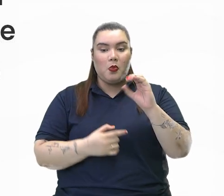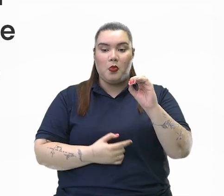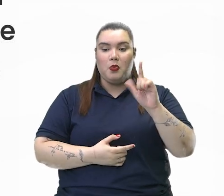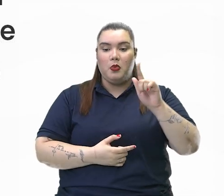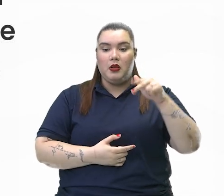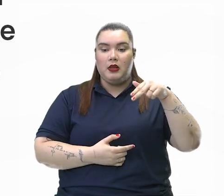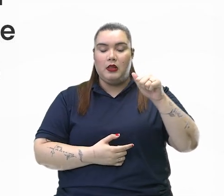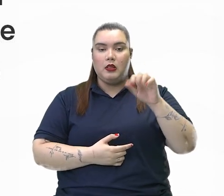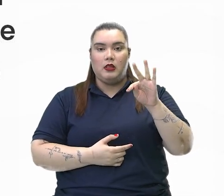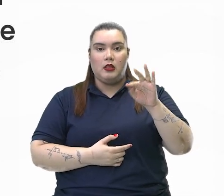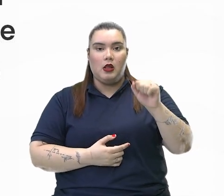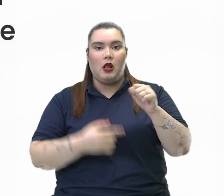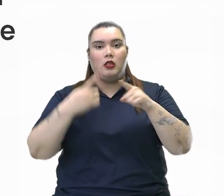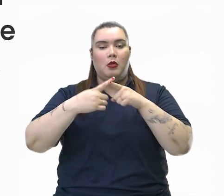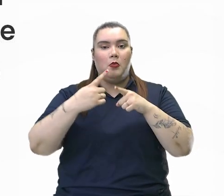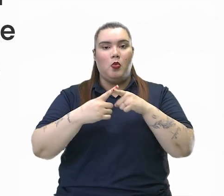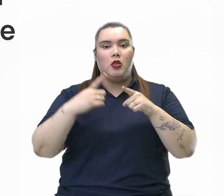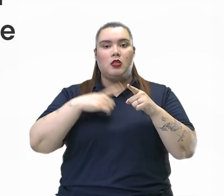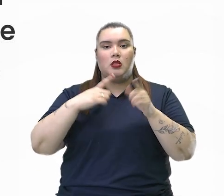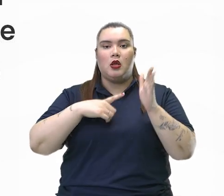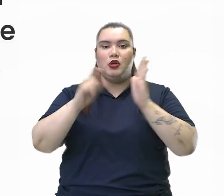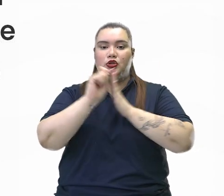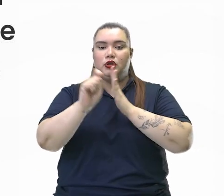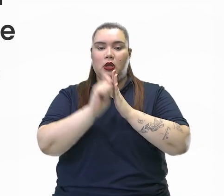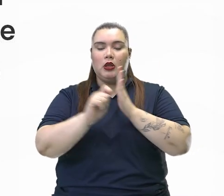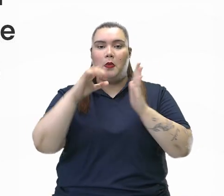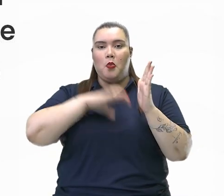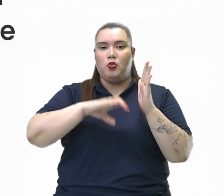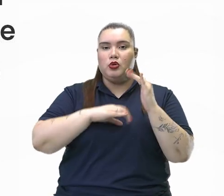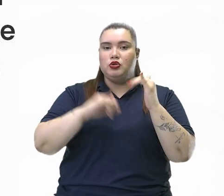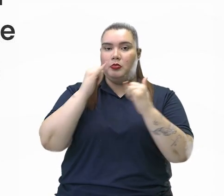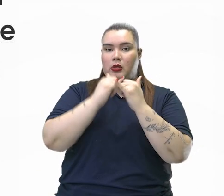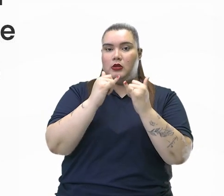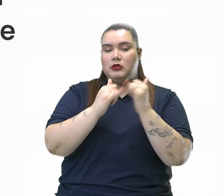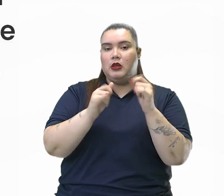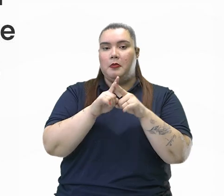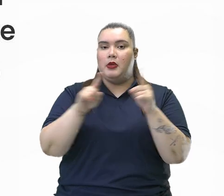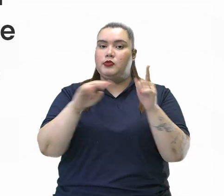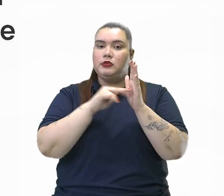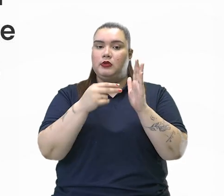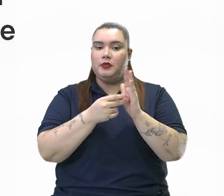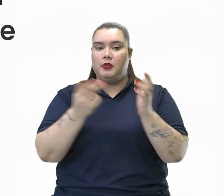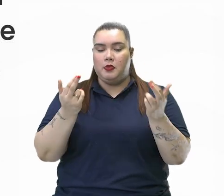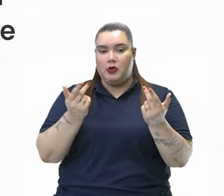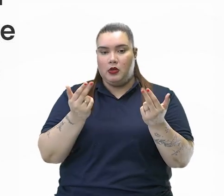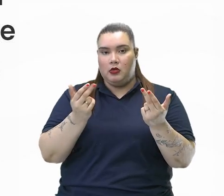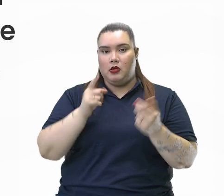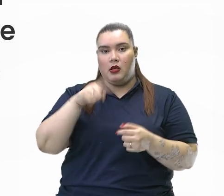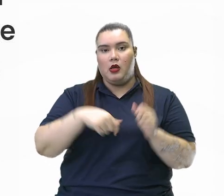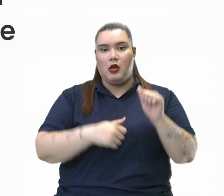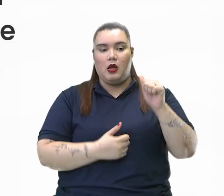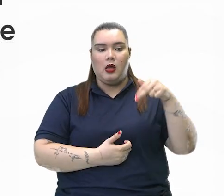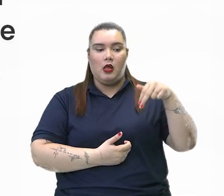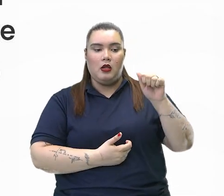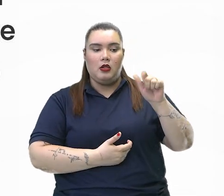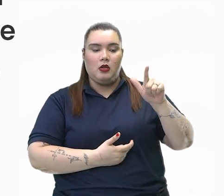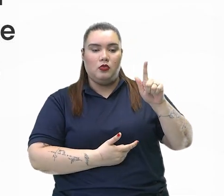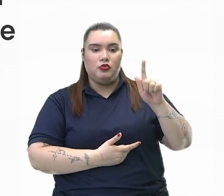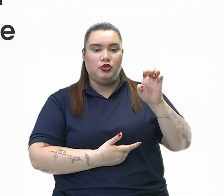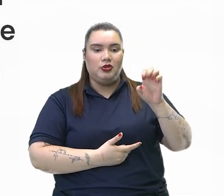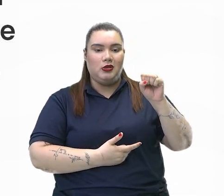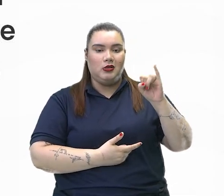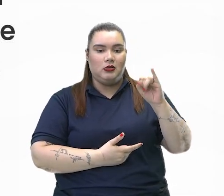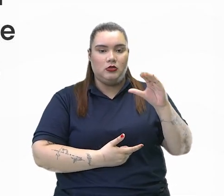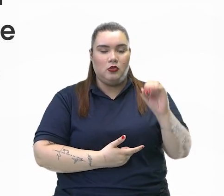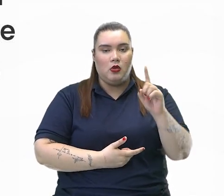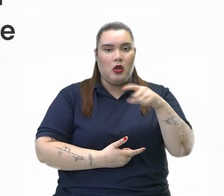analgésico, então é um remédio, né, que a gente utiliza para dor. E nós temos ali Medication Guide, que é a nossa bula,